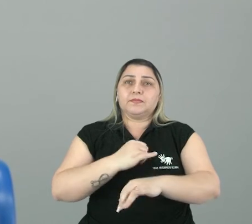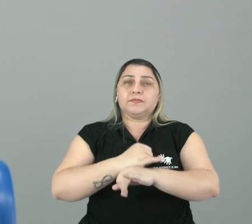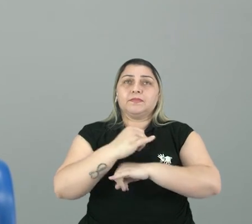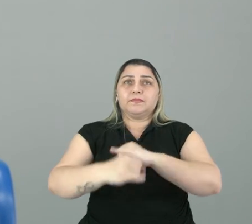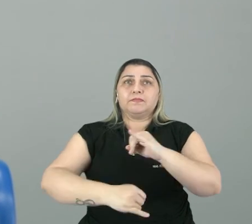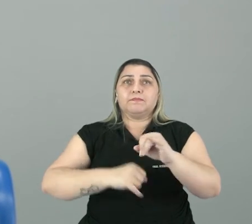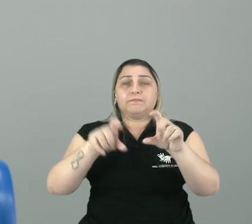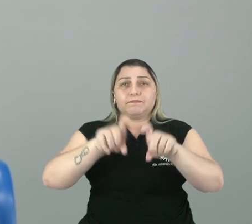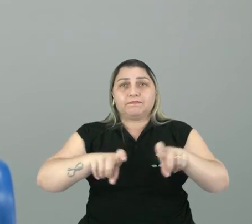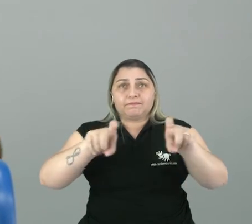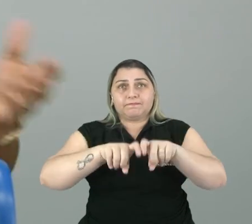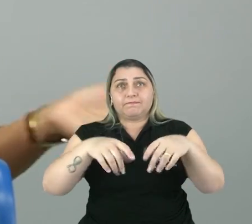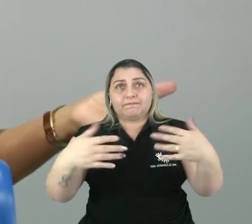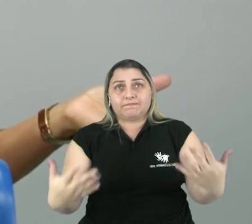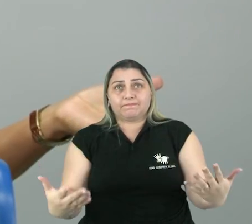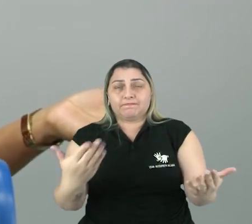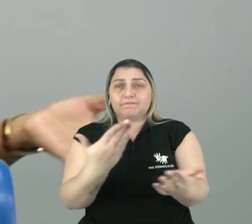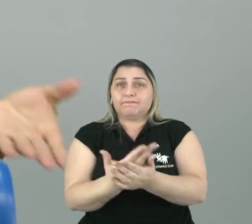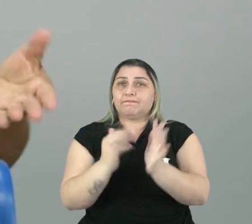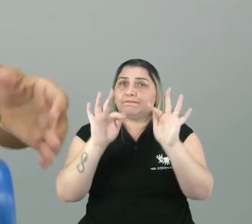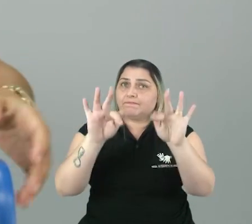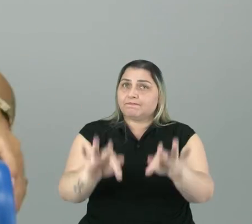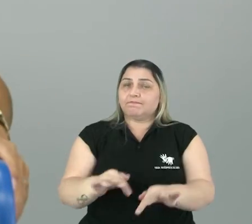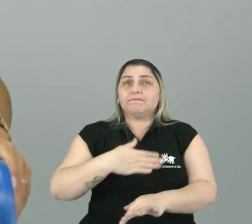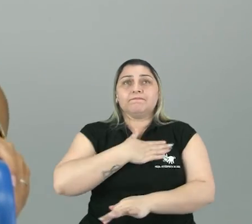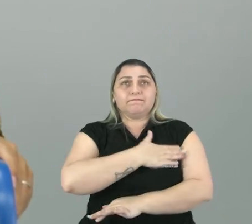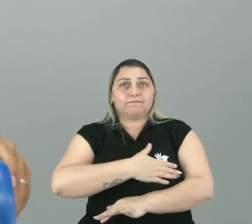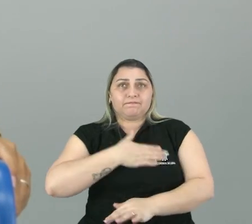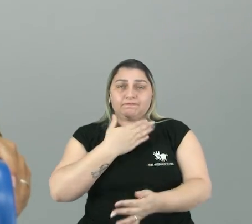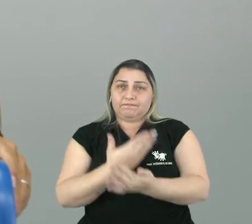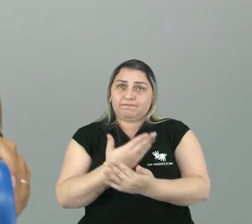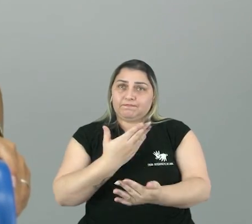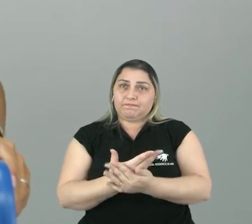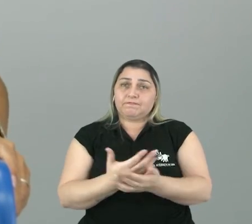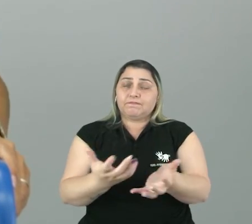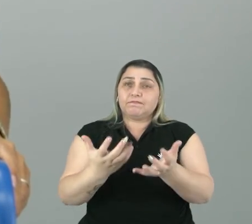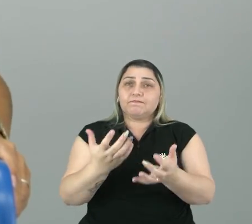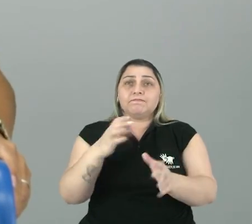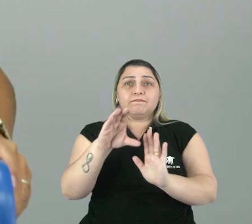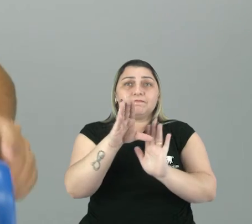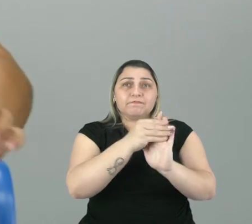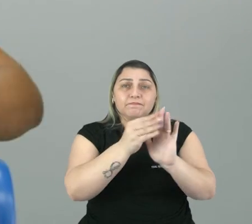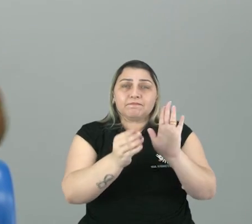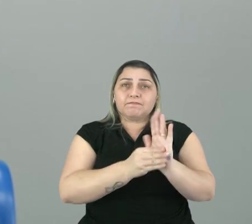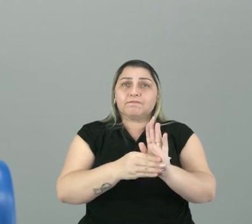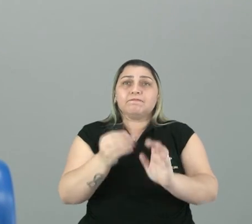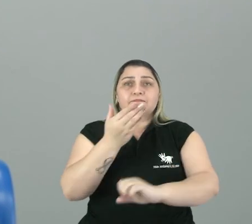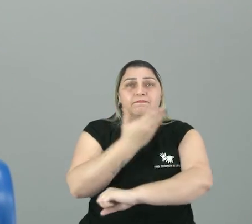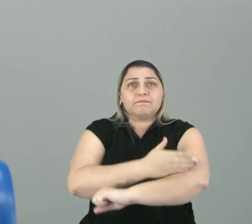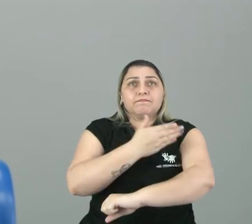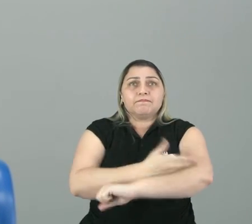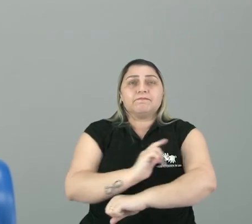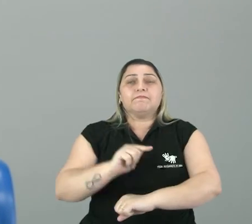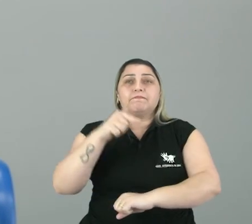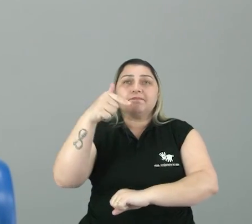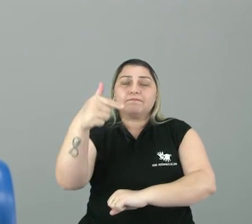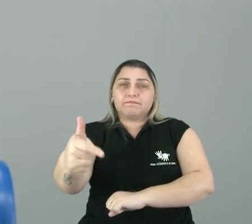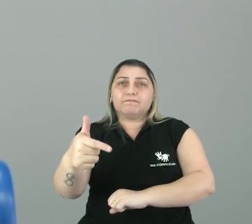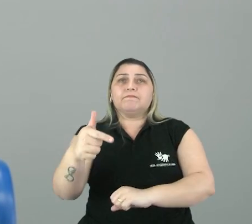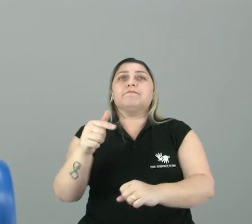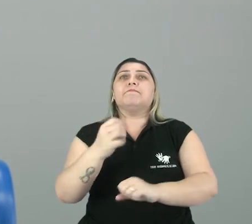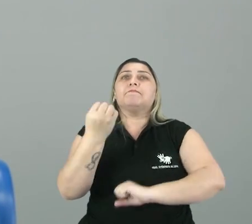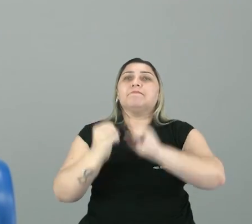informática. Então, gente, a aula chegou ao final. Gostou dessa aula? Quer ter esse conteúdo? Quer praticar outras questões